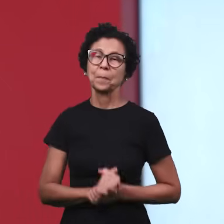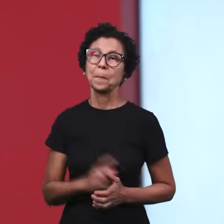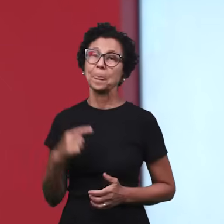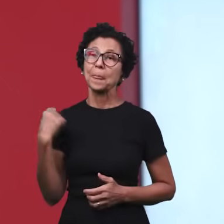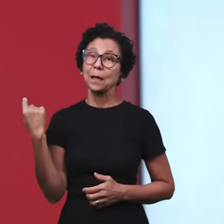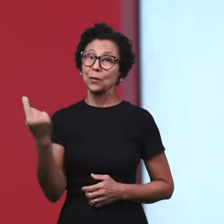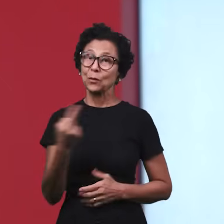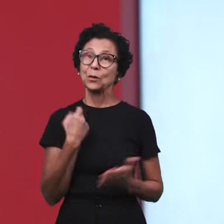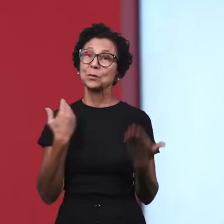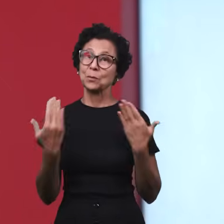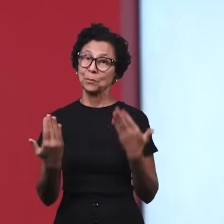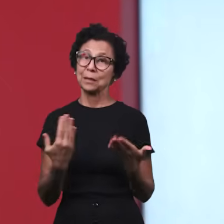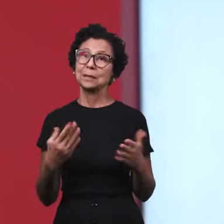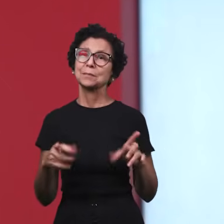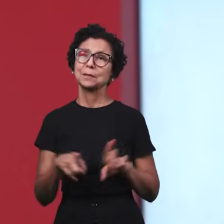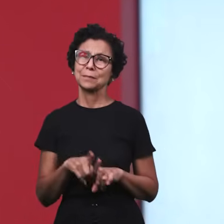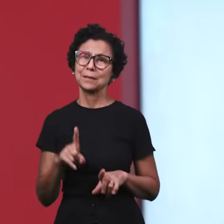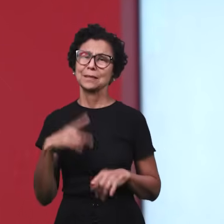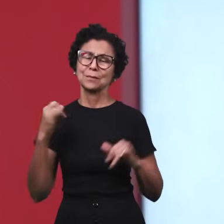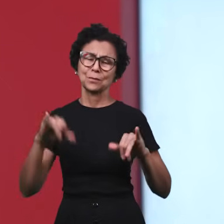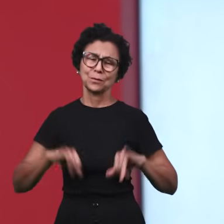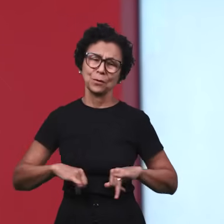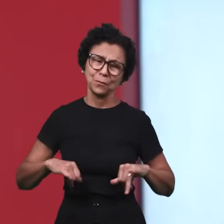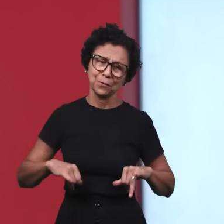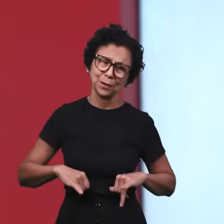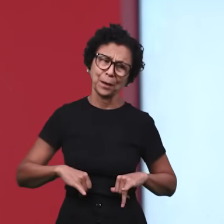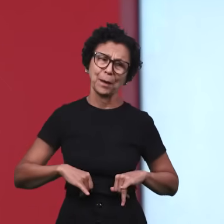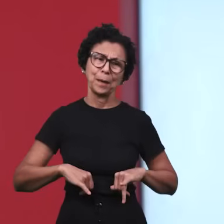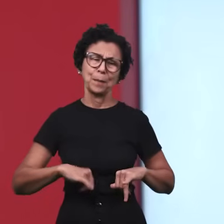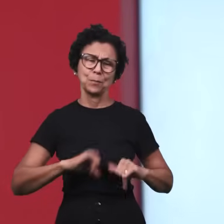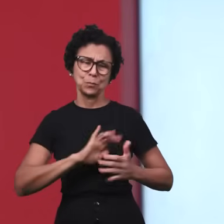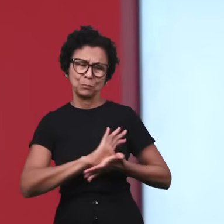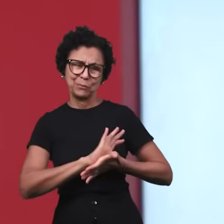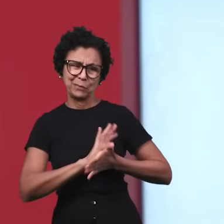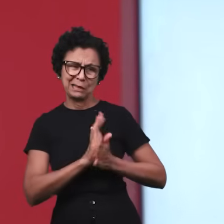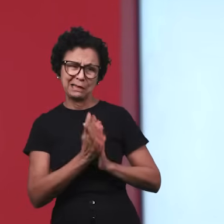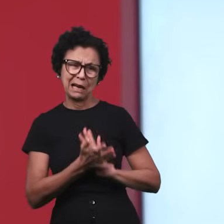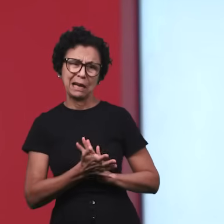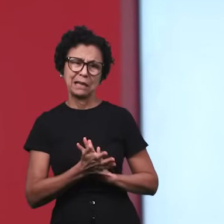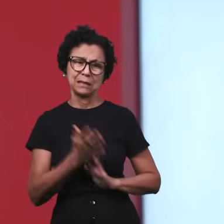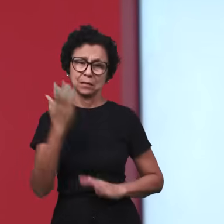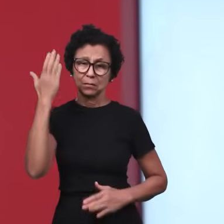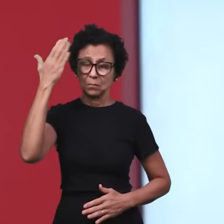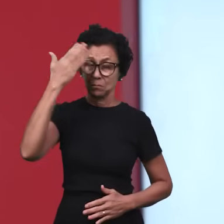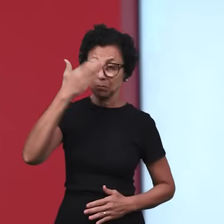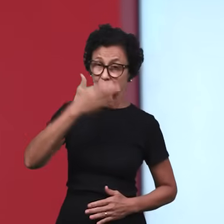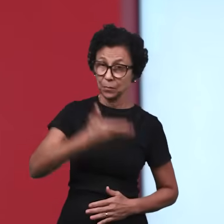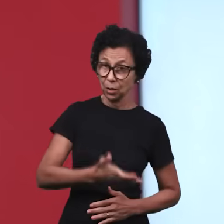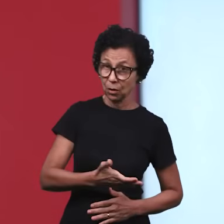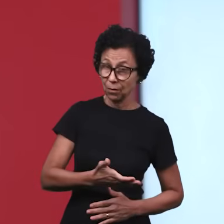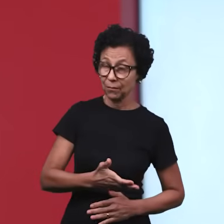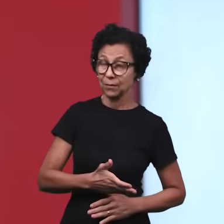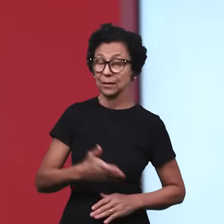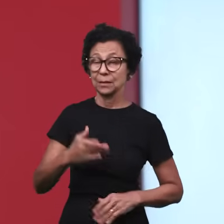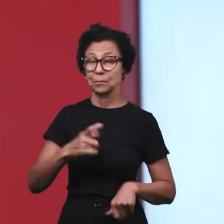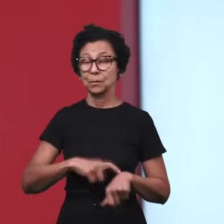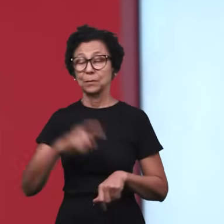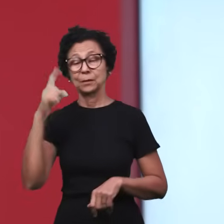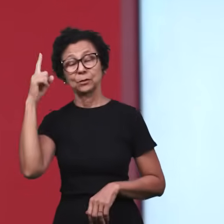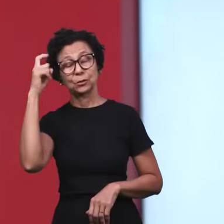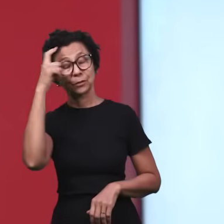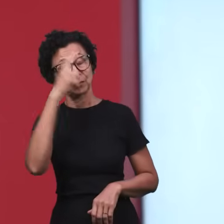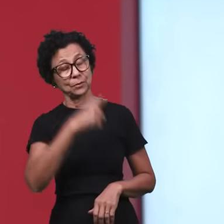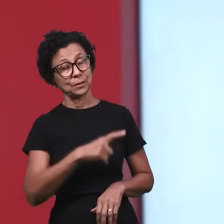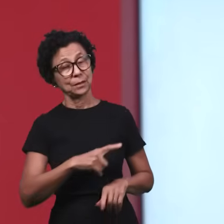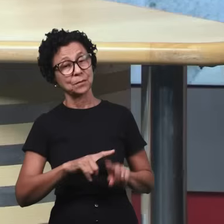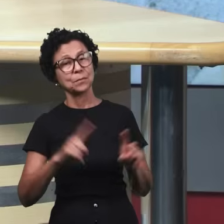vezes provadas, esmagadas, né? Pelas situações difíceis, pelas provas que vêm, mas isso produz um